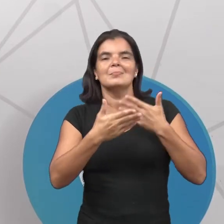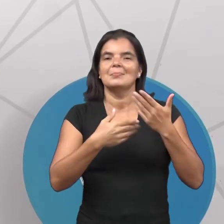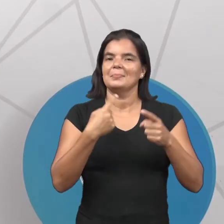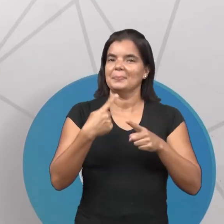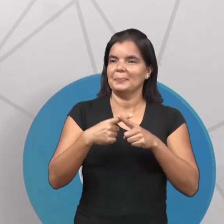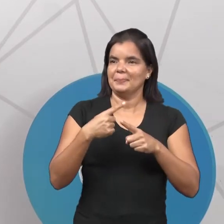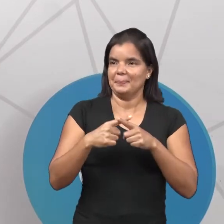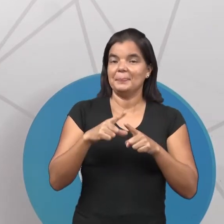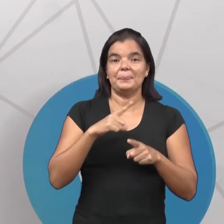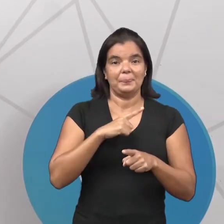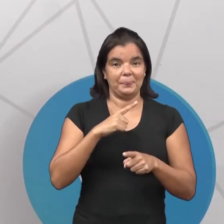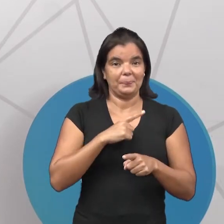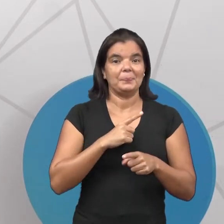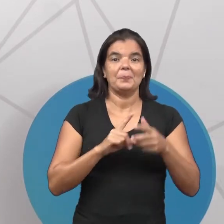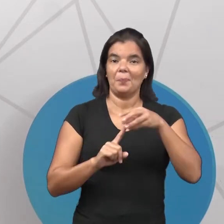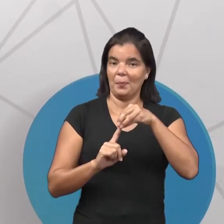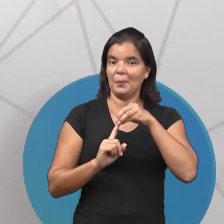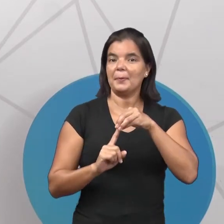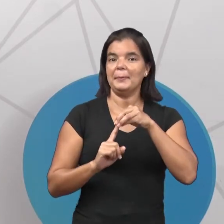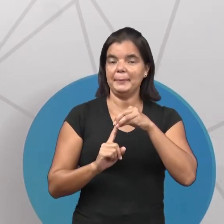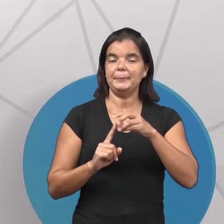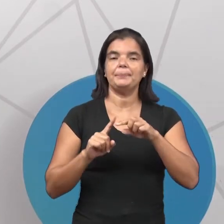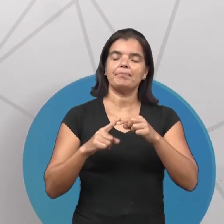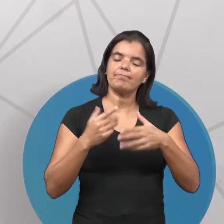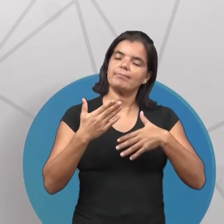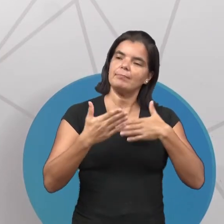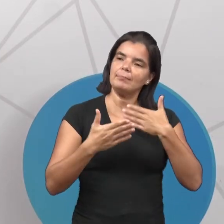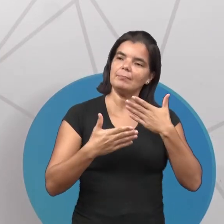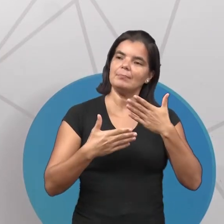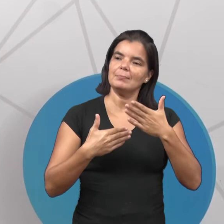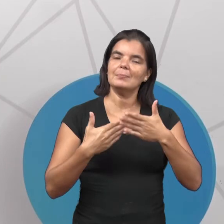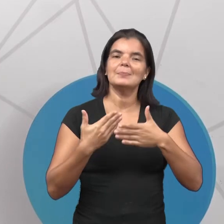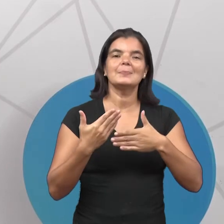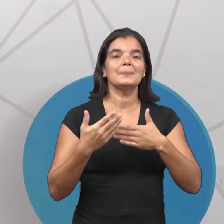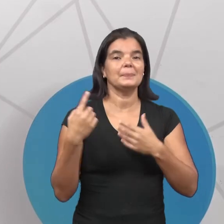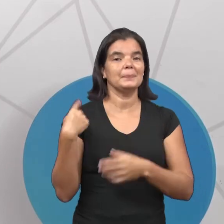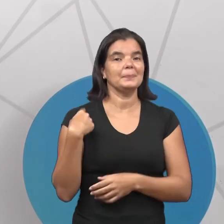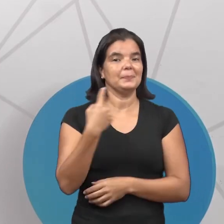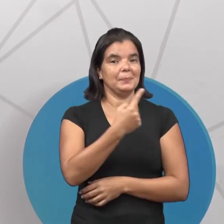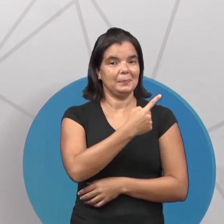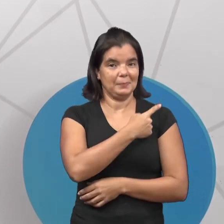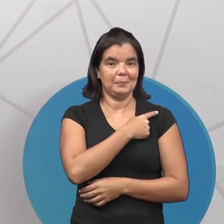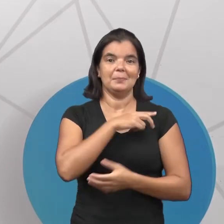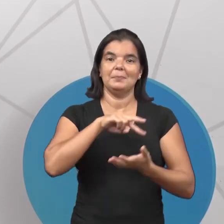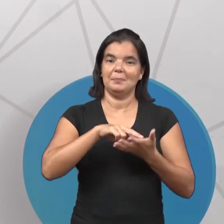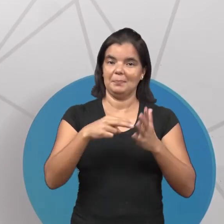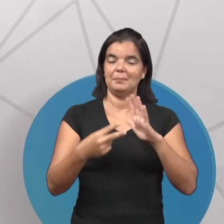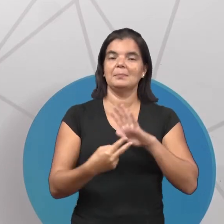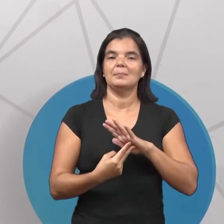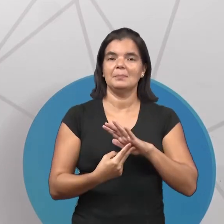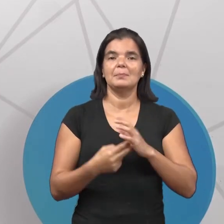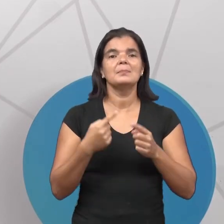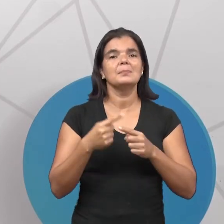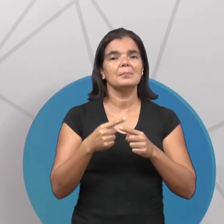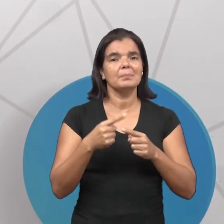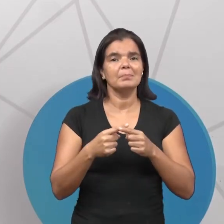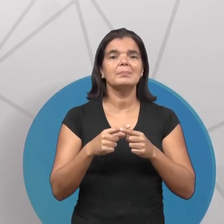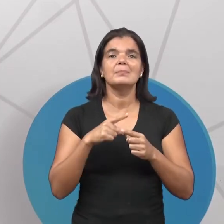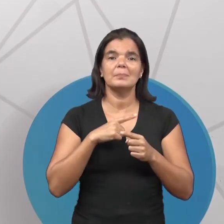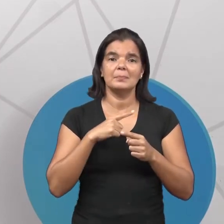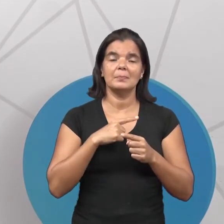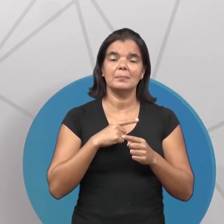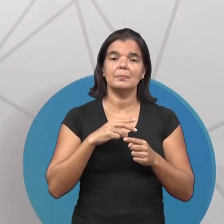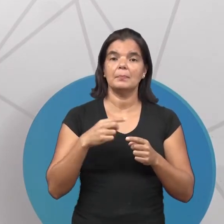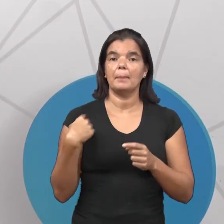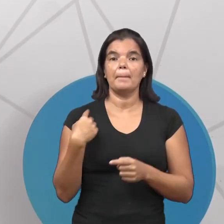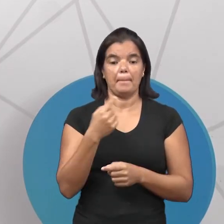porque ali ela tinha uma utilidade e neste momento nós ressignificamos ela, porque ela deixou de ter uma